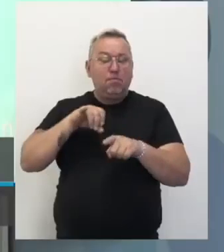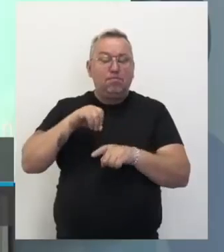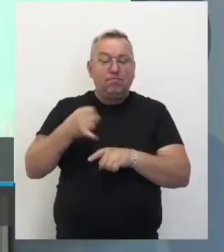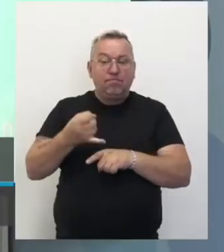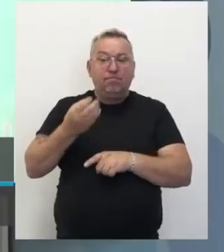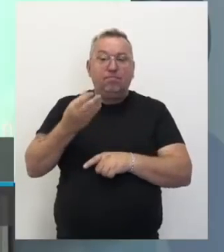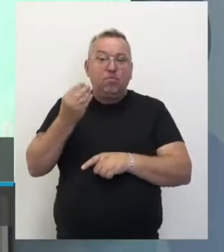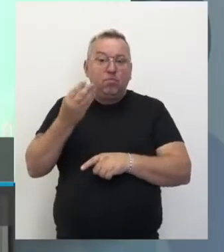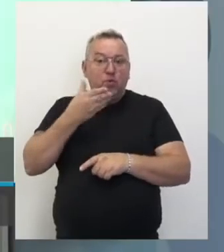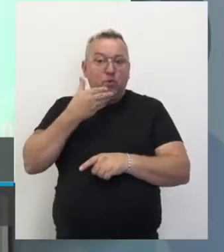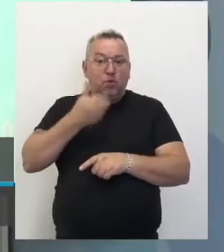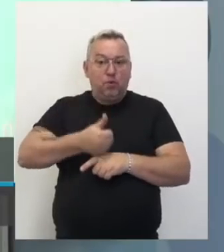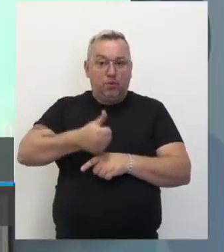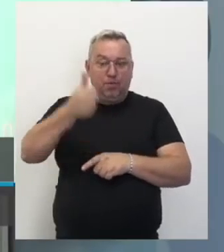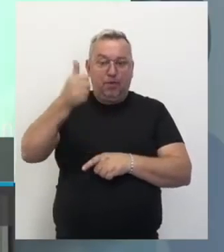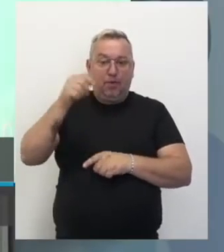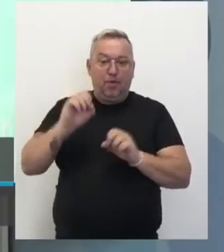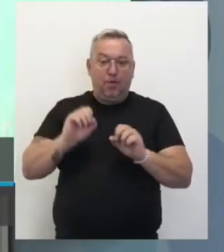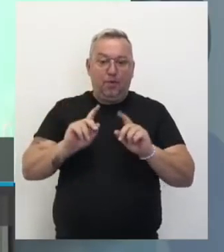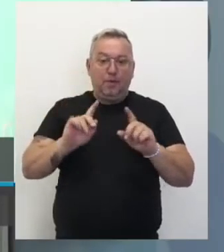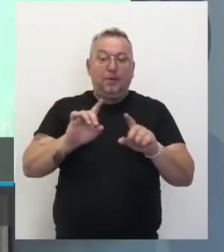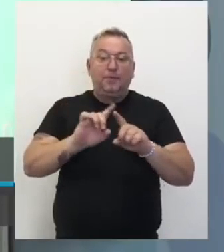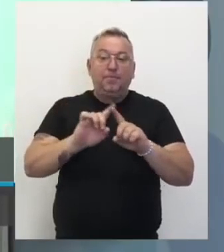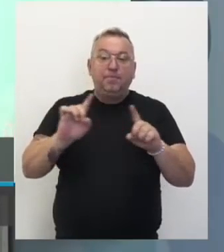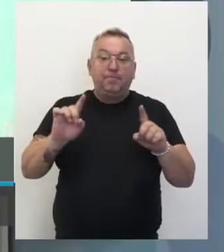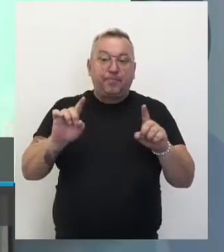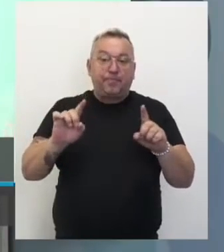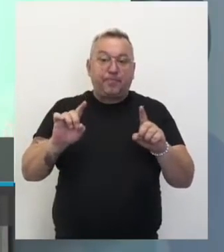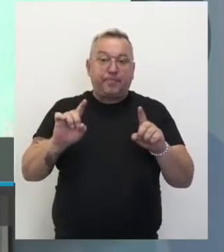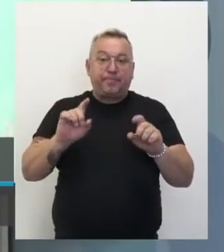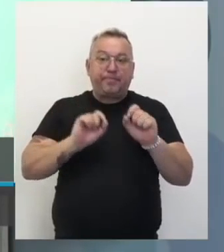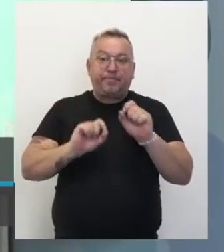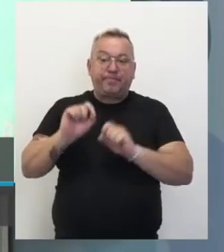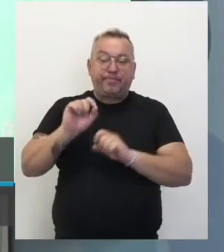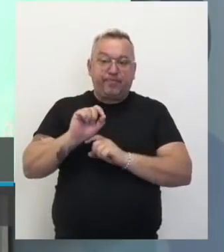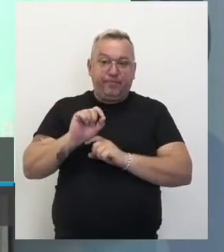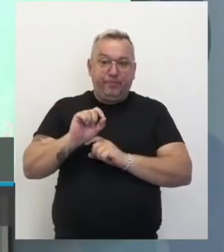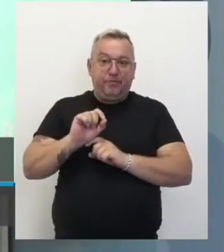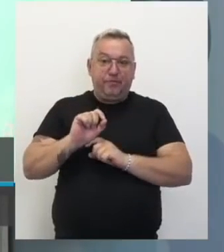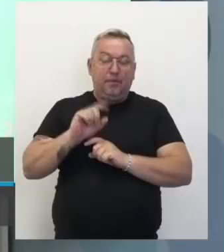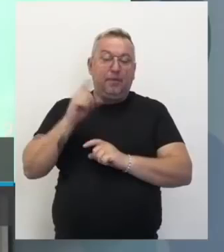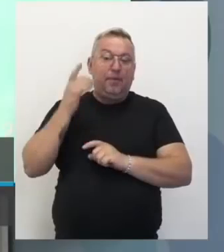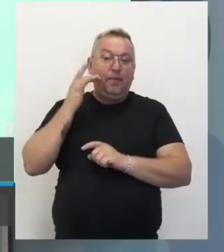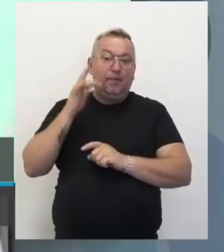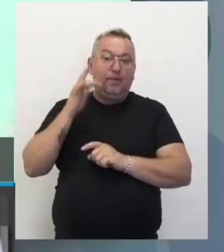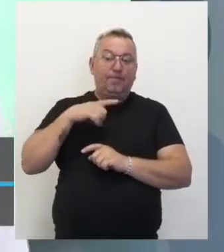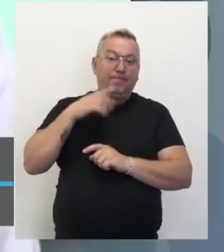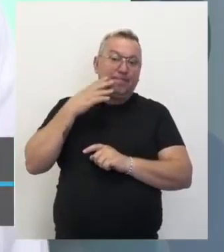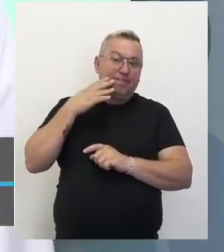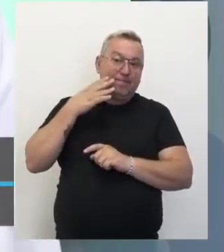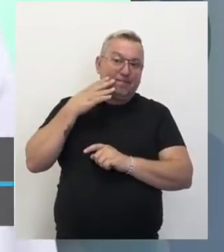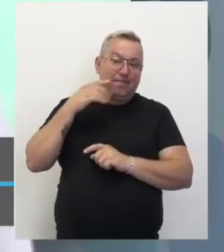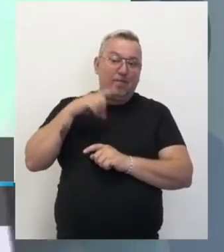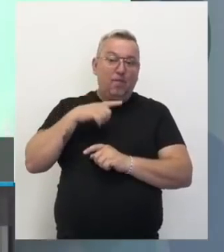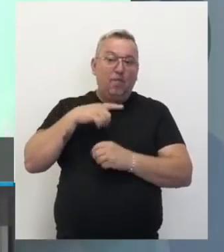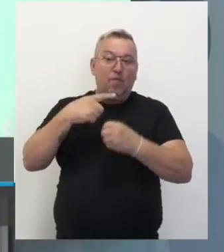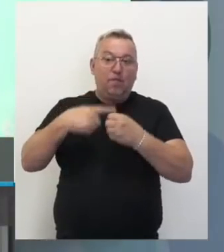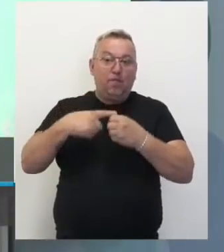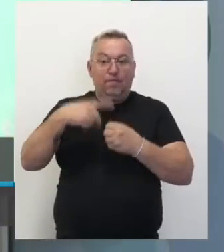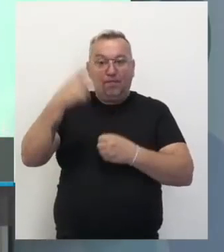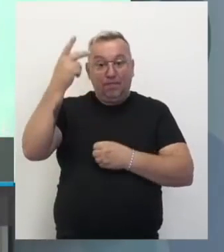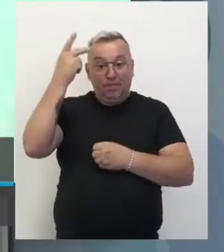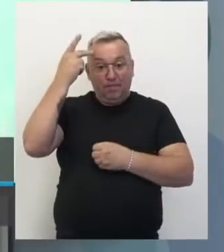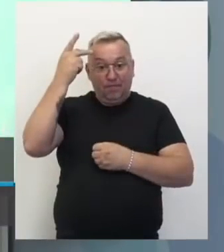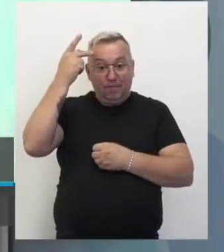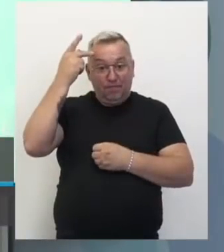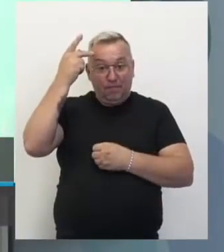fazendo o nosso melhor, né? Então vamos lá. Bom, a gente sabe, né, não sei se vocês sabem, nós estamos aqui na cidade de São Paulo, o estúdio